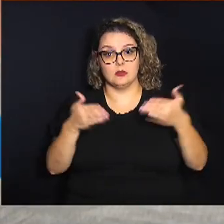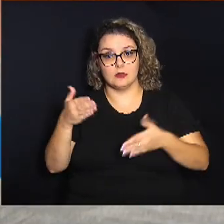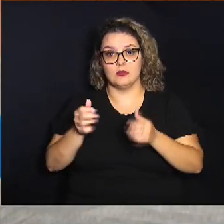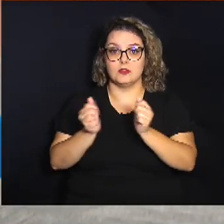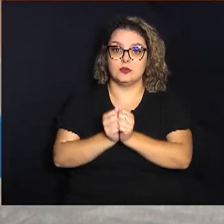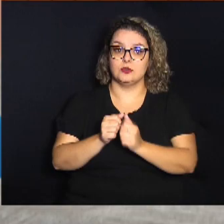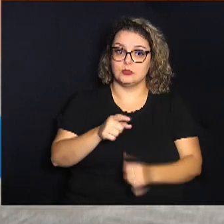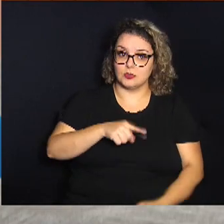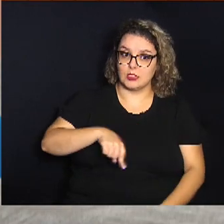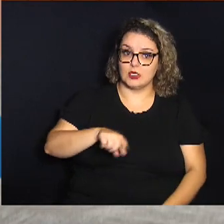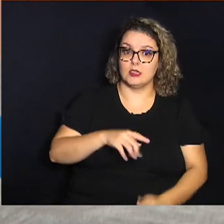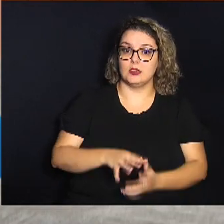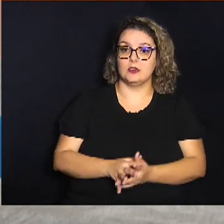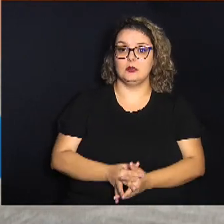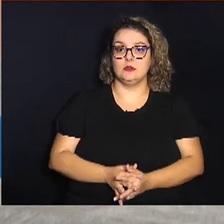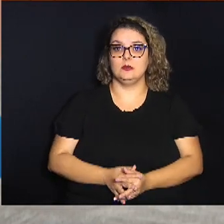com eles.